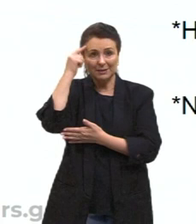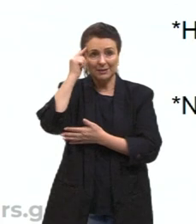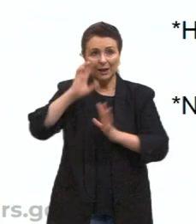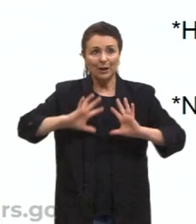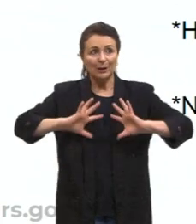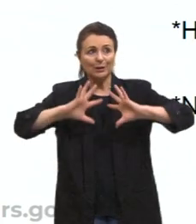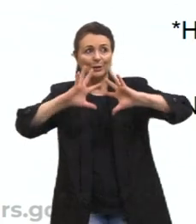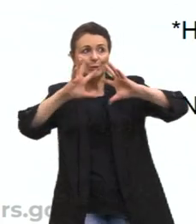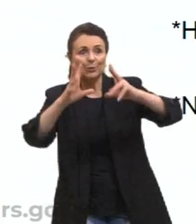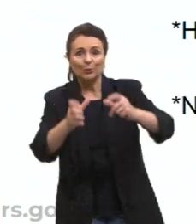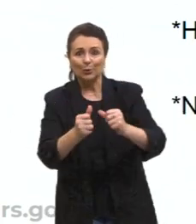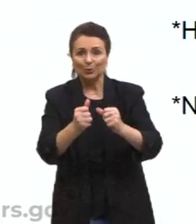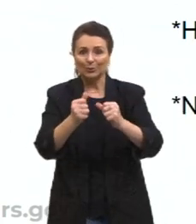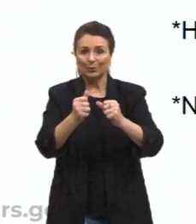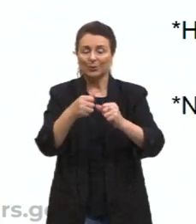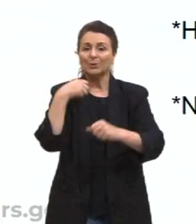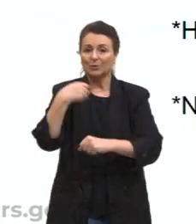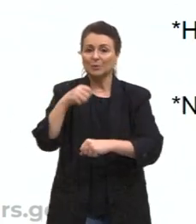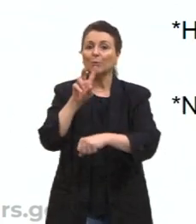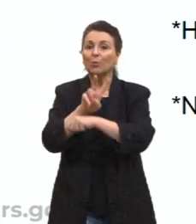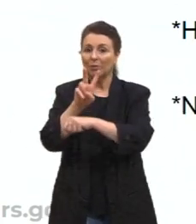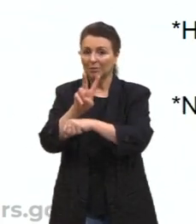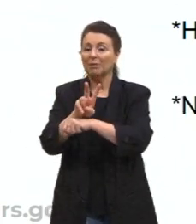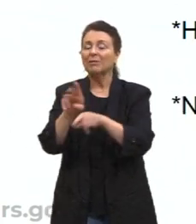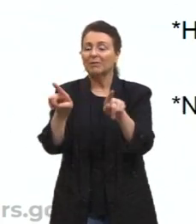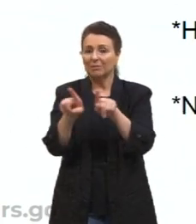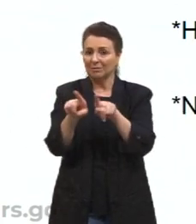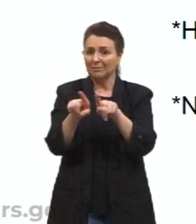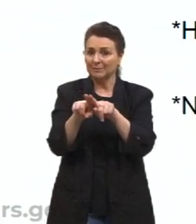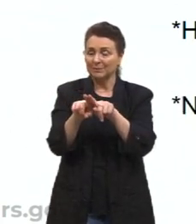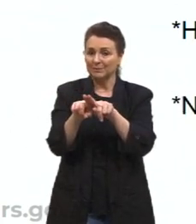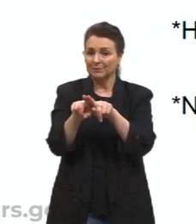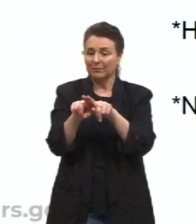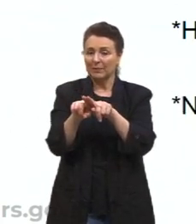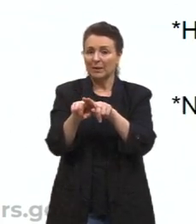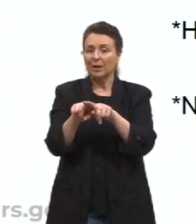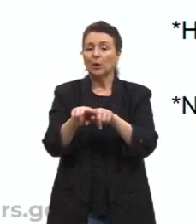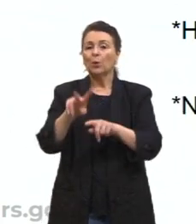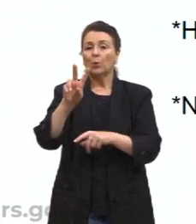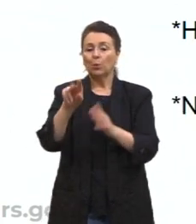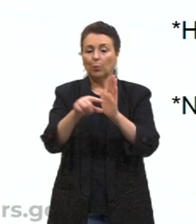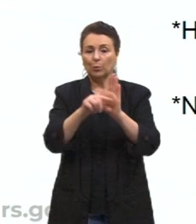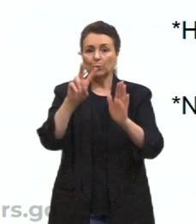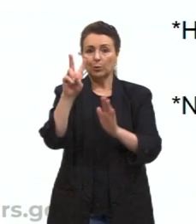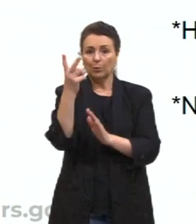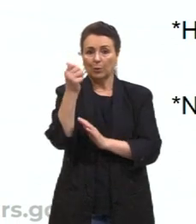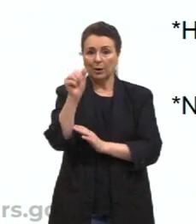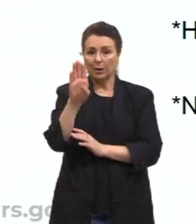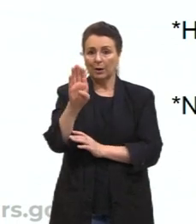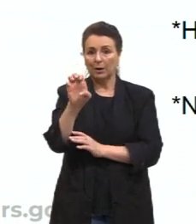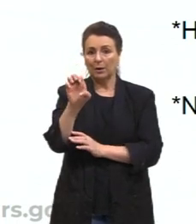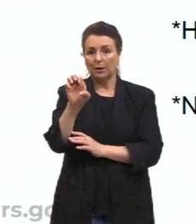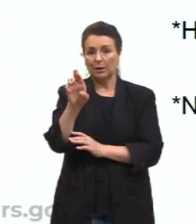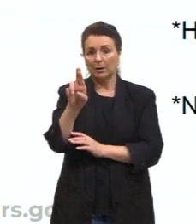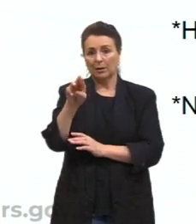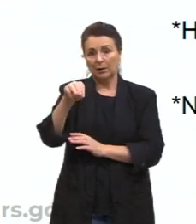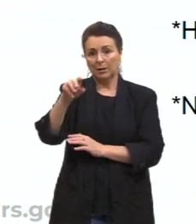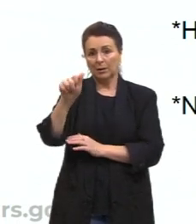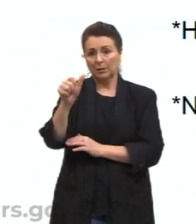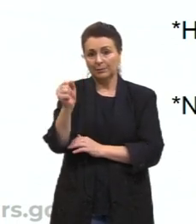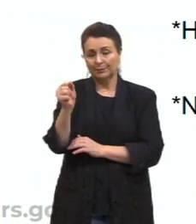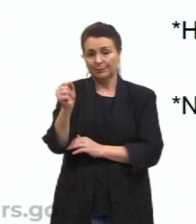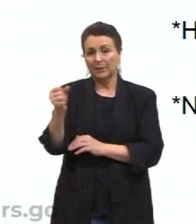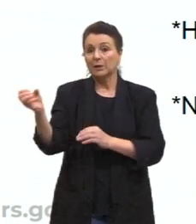nesse todo que precisamos levar em conta né o habermas fala muito sobre isso né olha as novas doenças